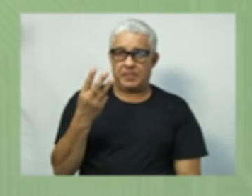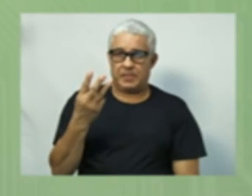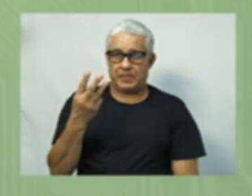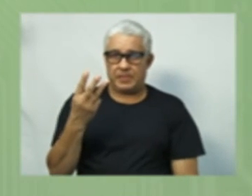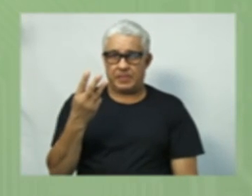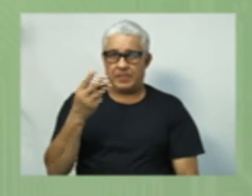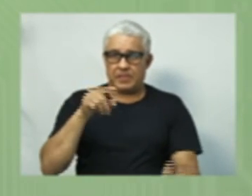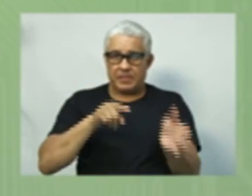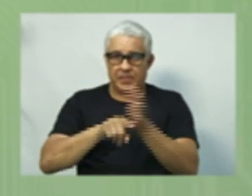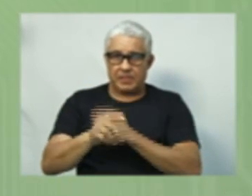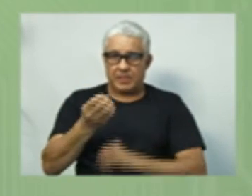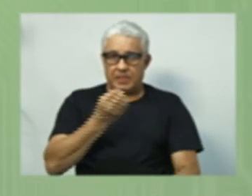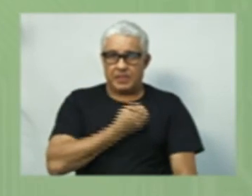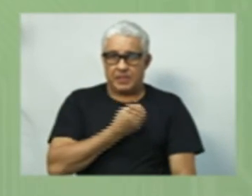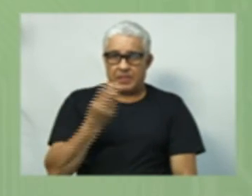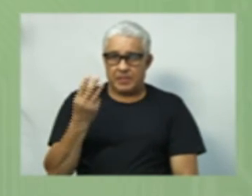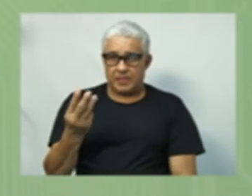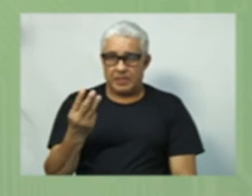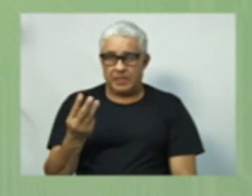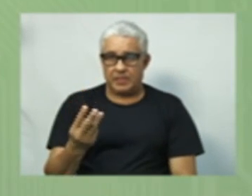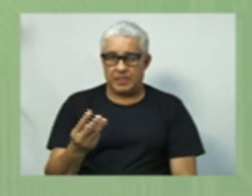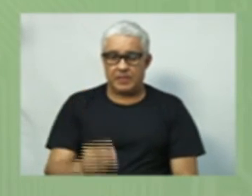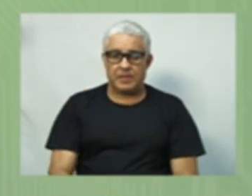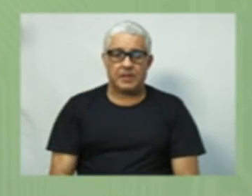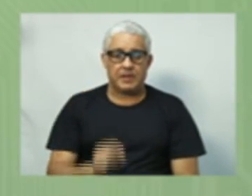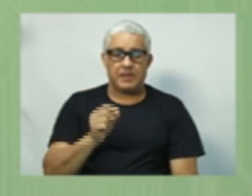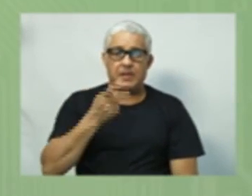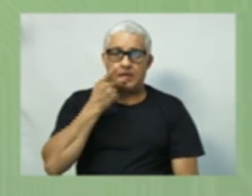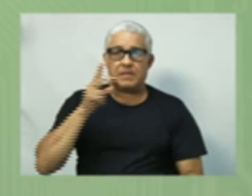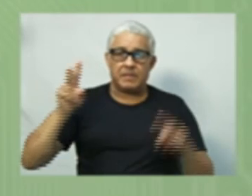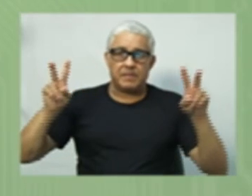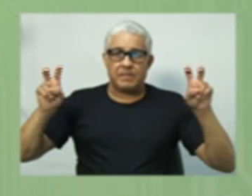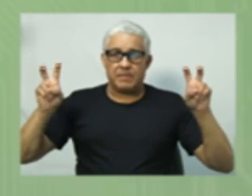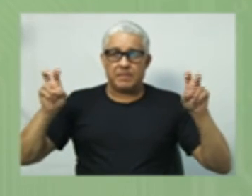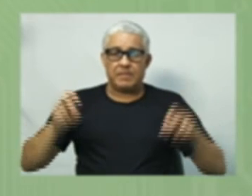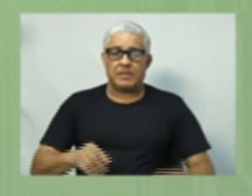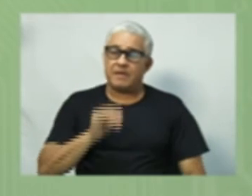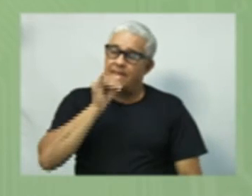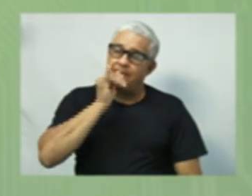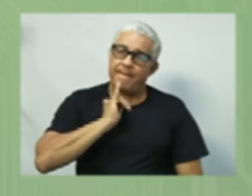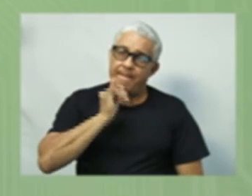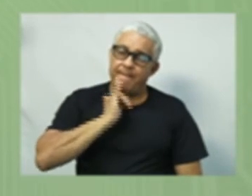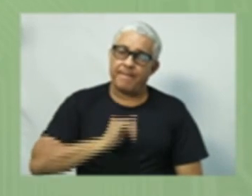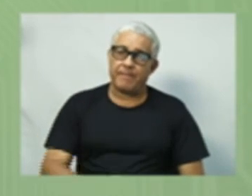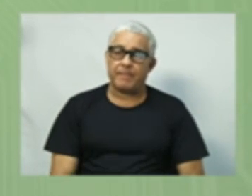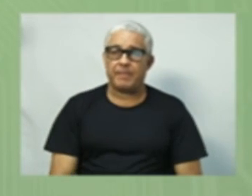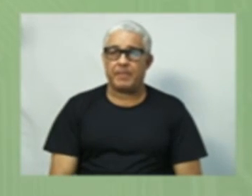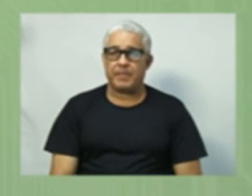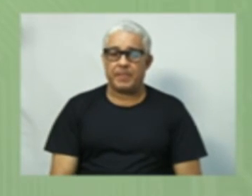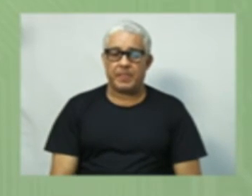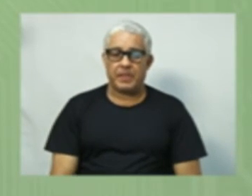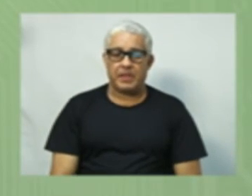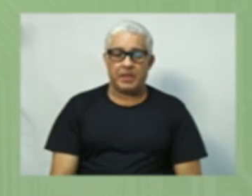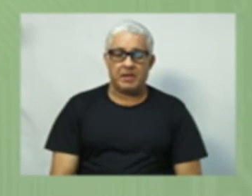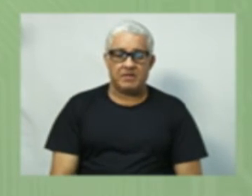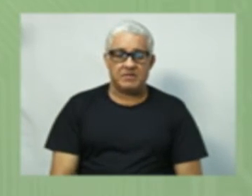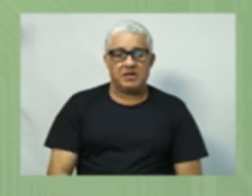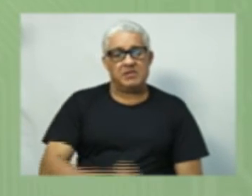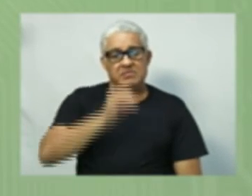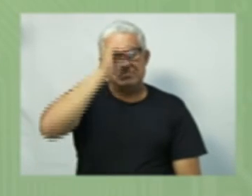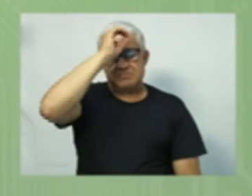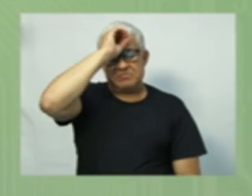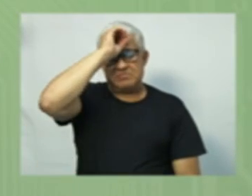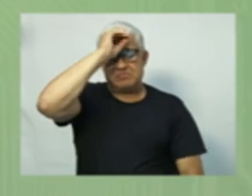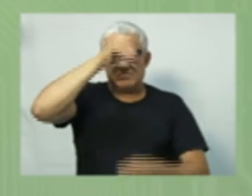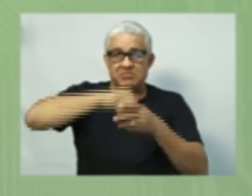né? Essa questão 3, ela vem falar o quê? Dê um exemplo em que o desconhecimento de um dos elementos